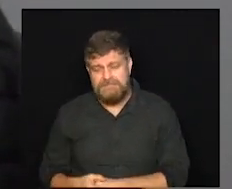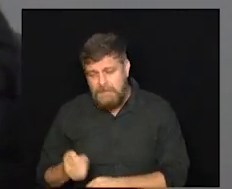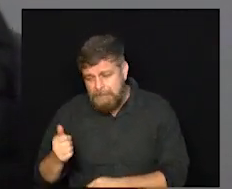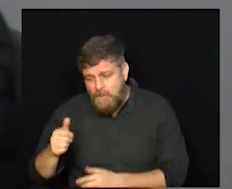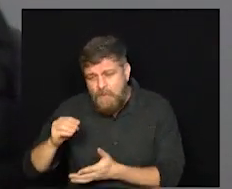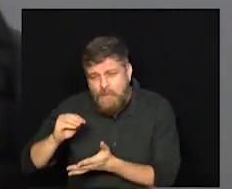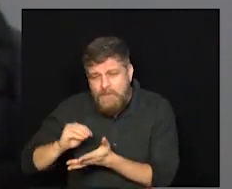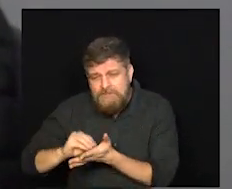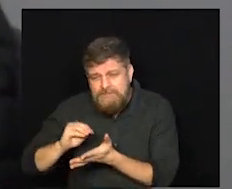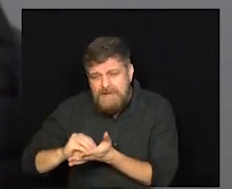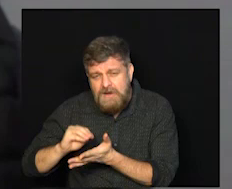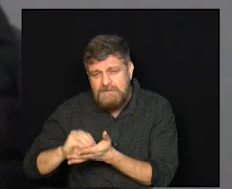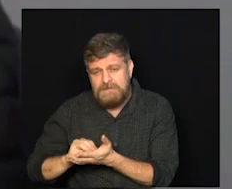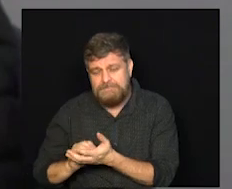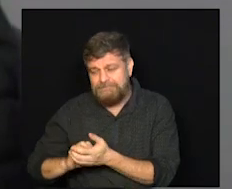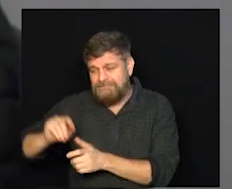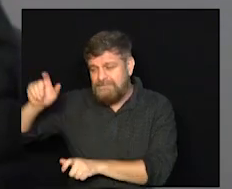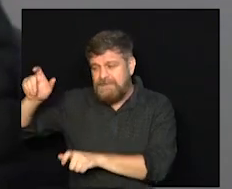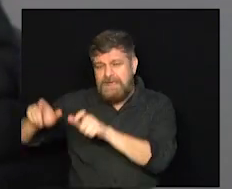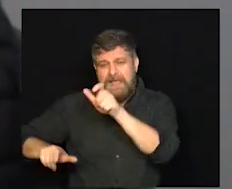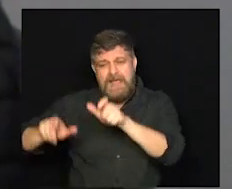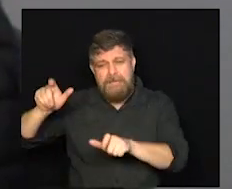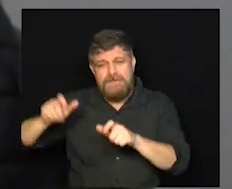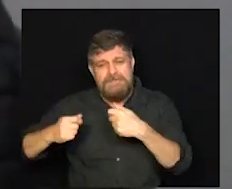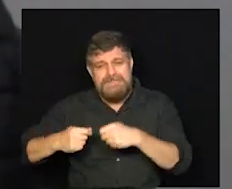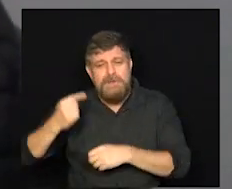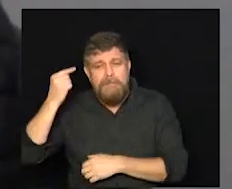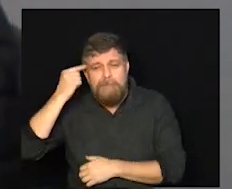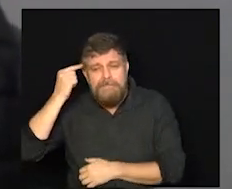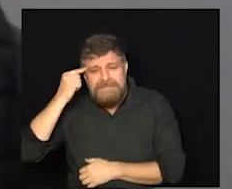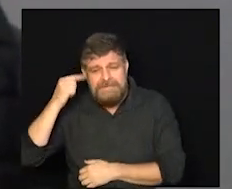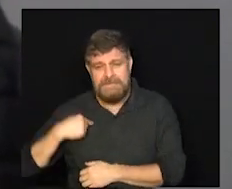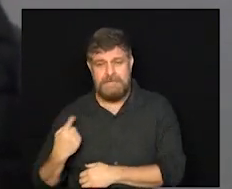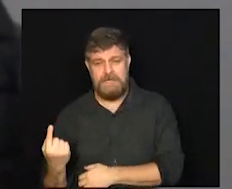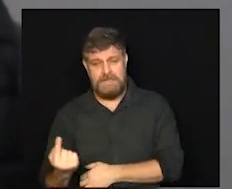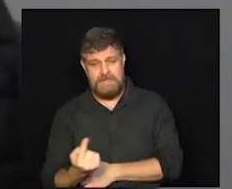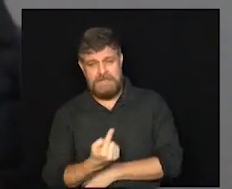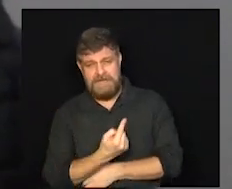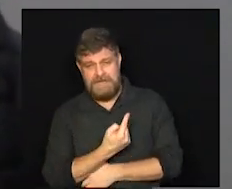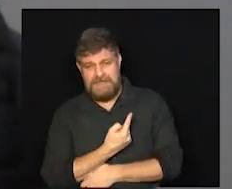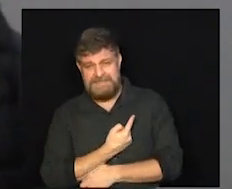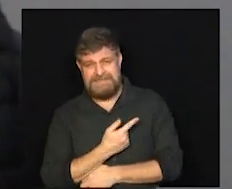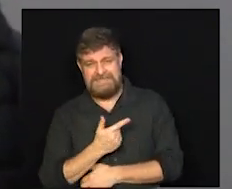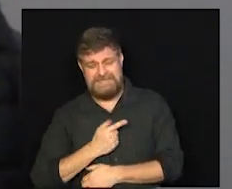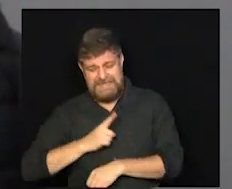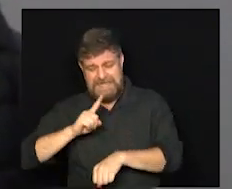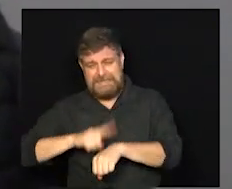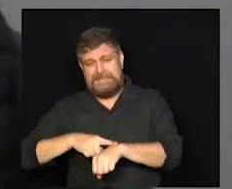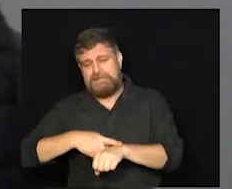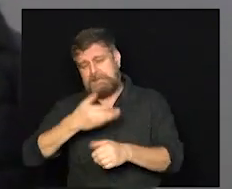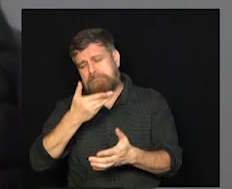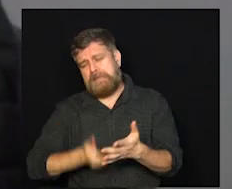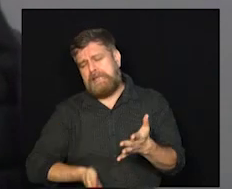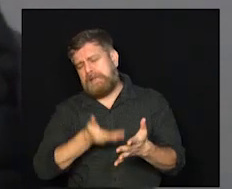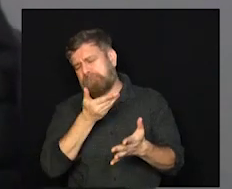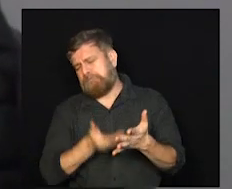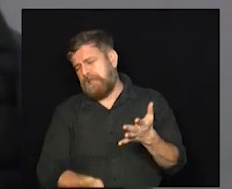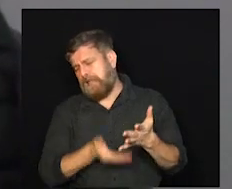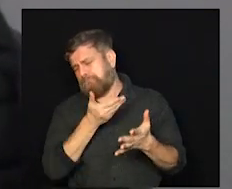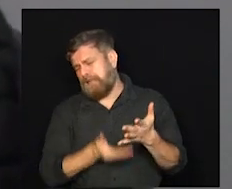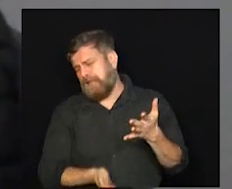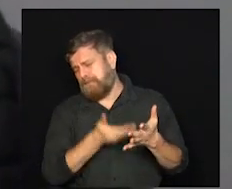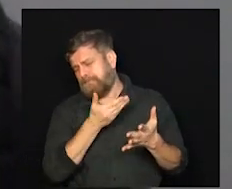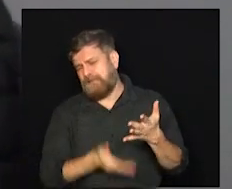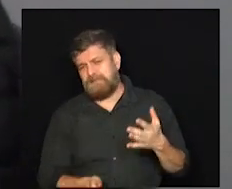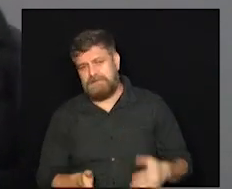as pessoas o pensamento de que a gente gasta muito tempo com